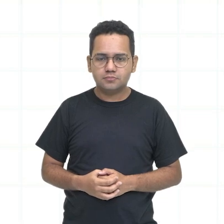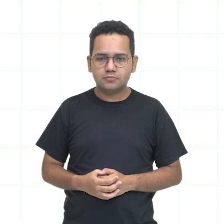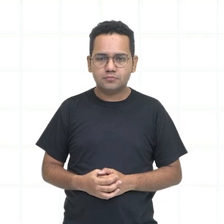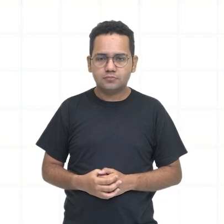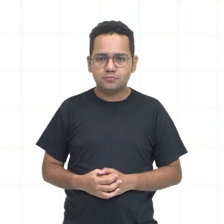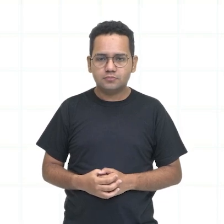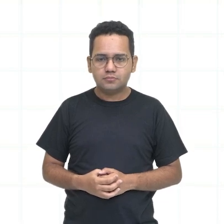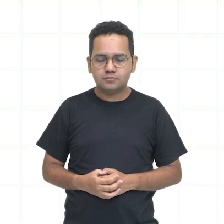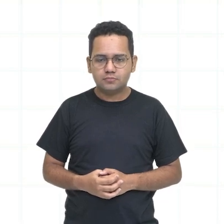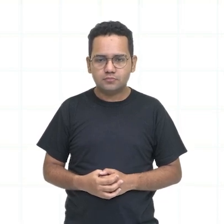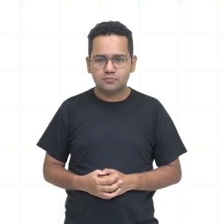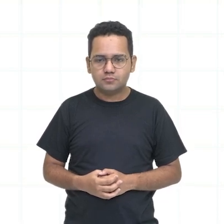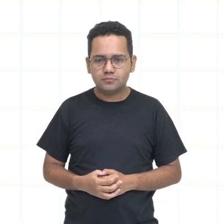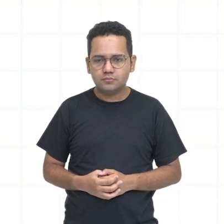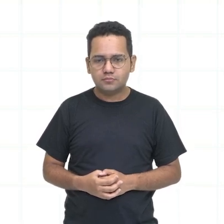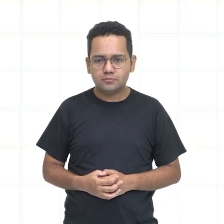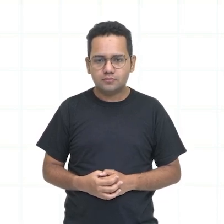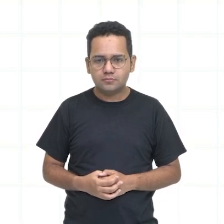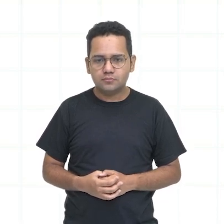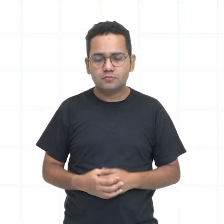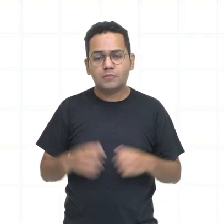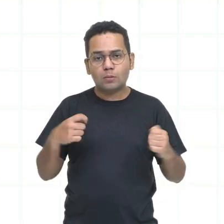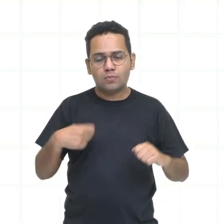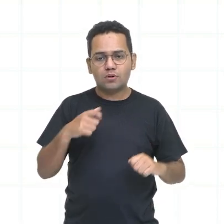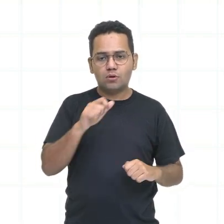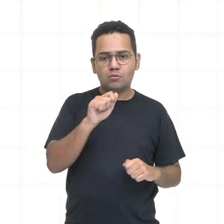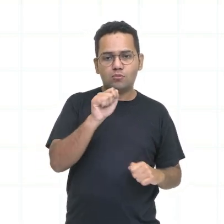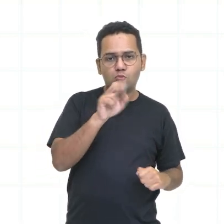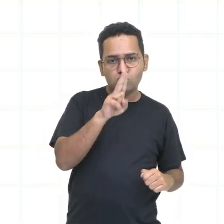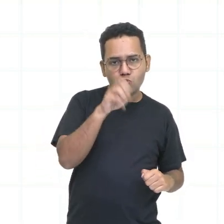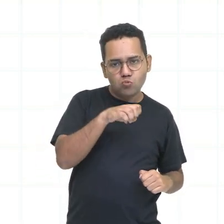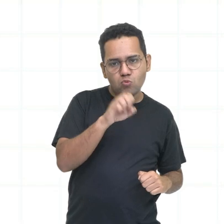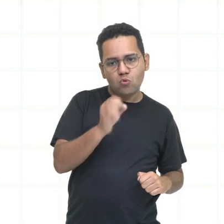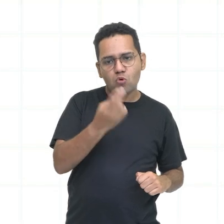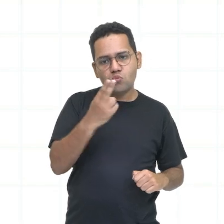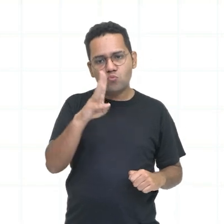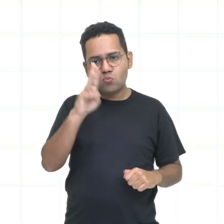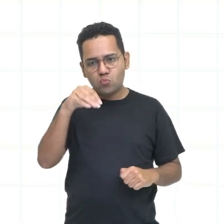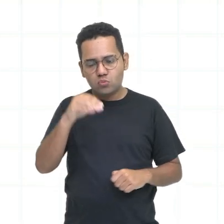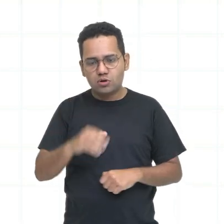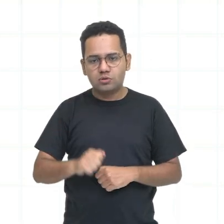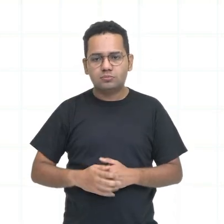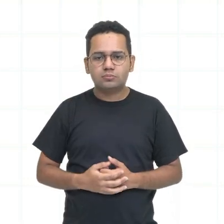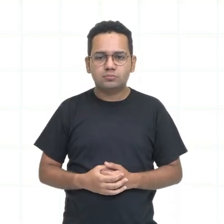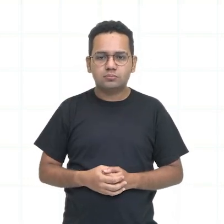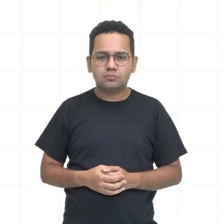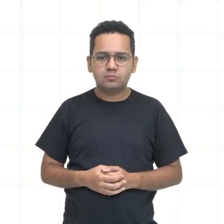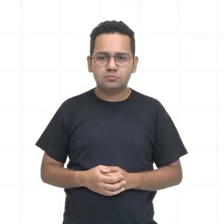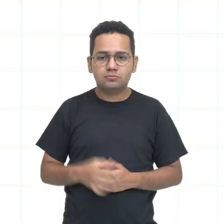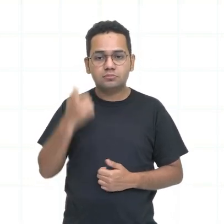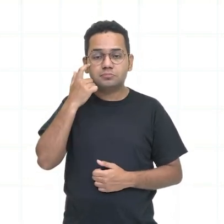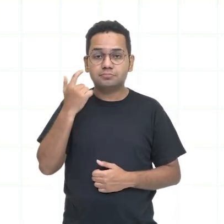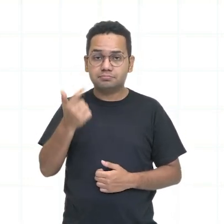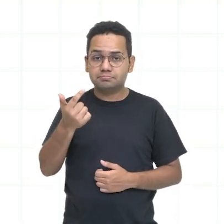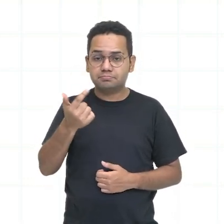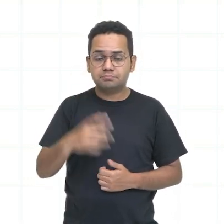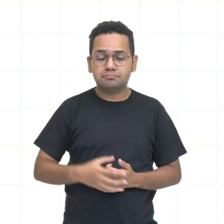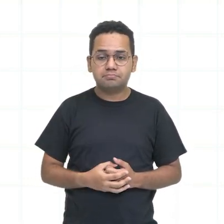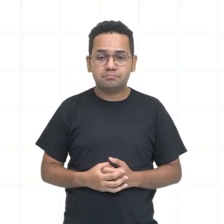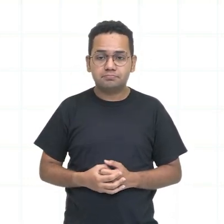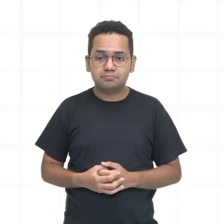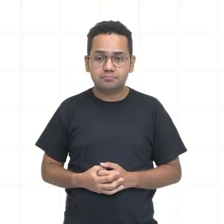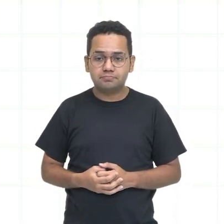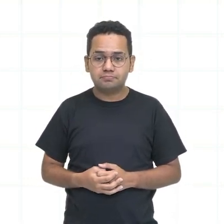né, como um ou uma, nesse caso aqui é um papel, né, como um